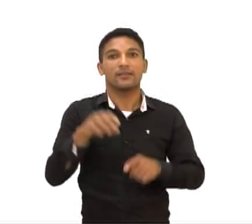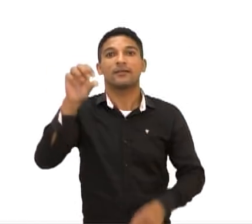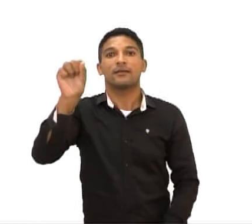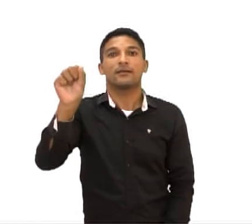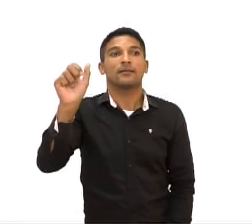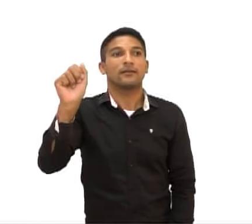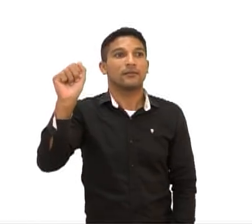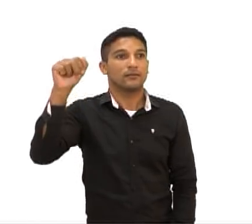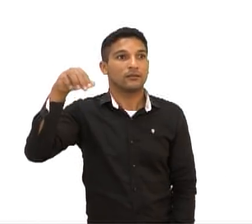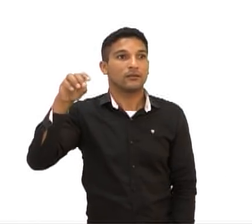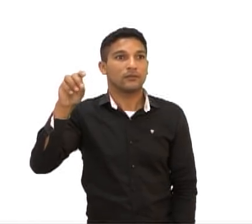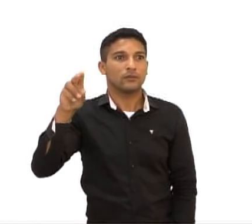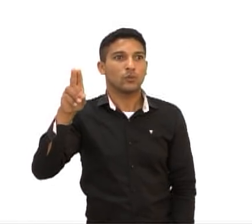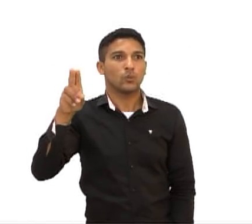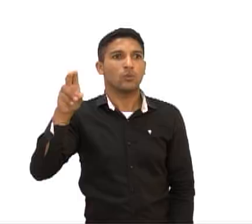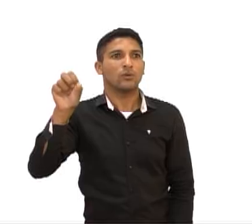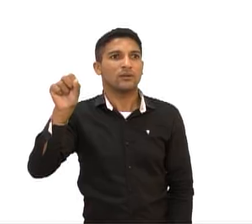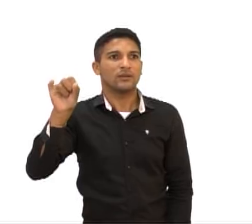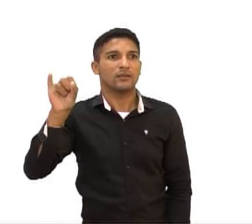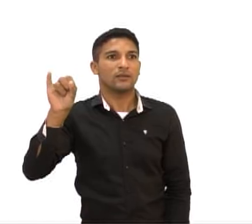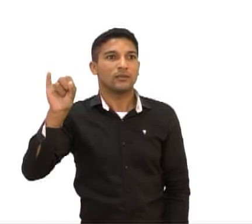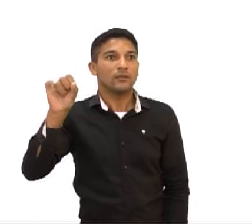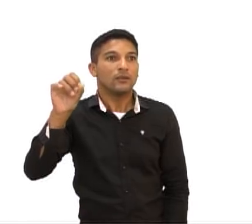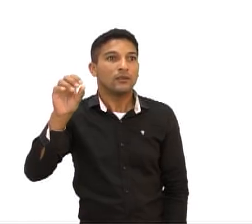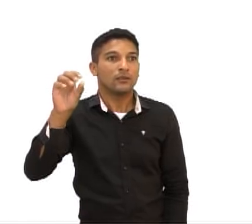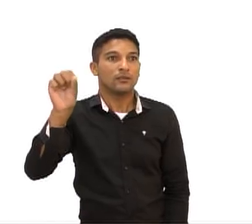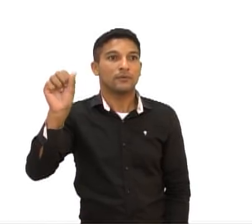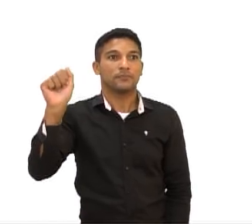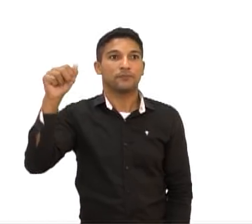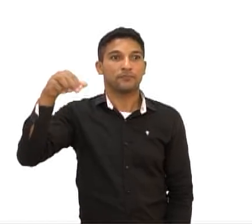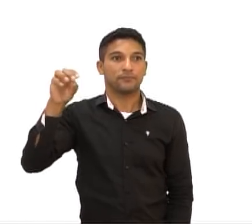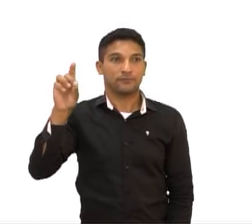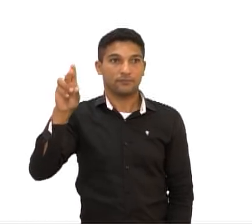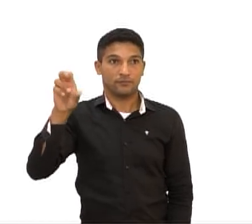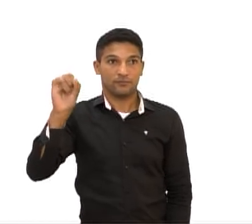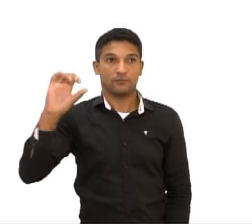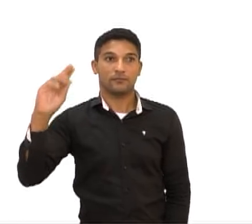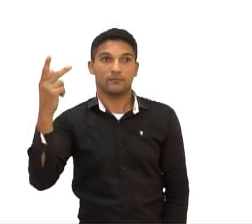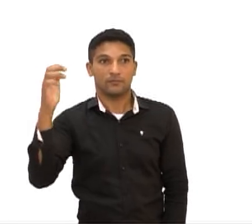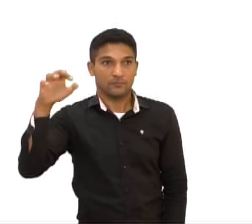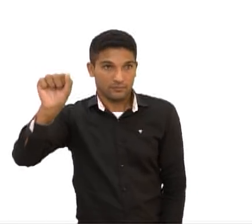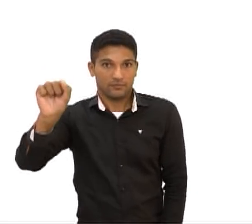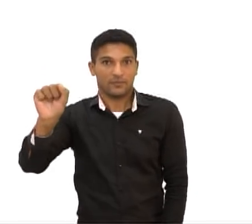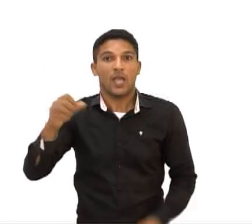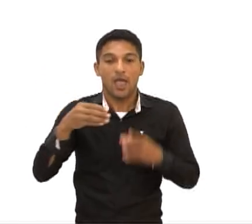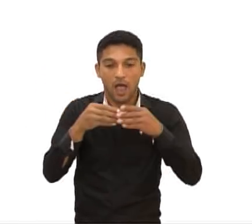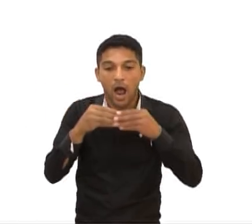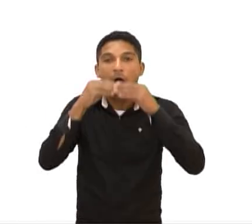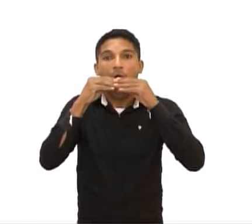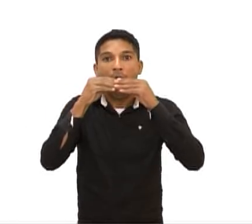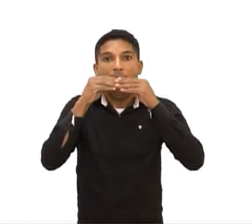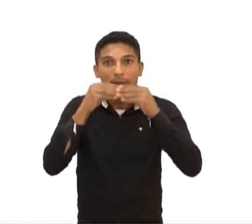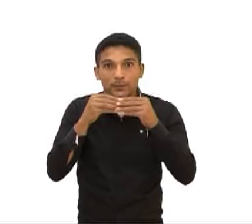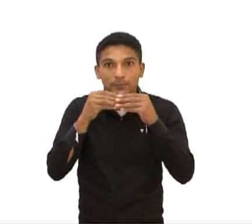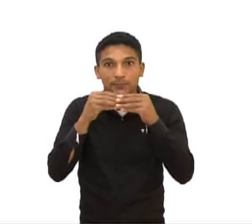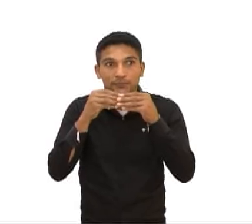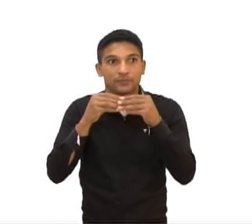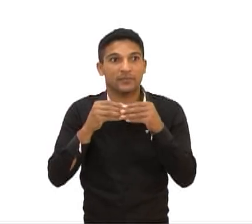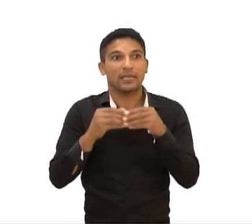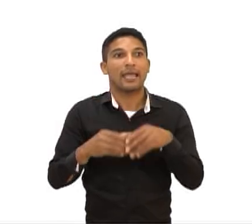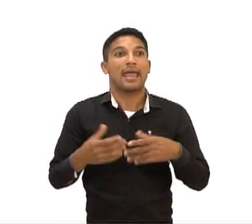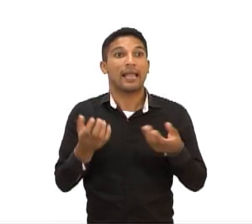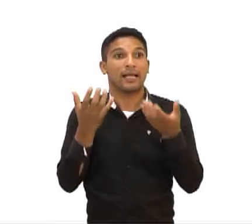a 1/4 do número de sanduíches que ela pretende fazer. Um pouquinho diferente da Mariana.